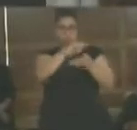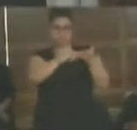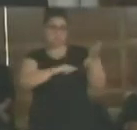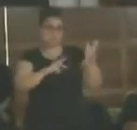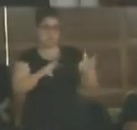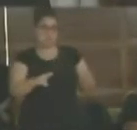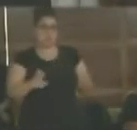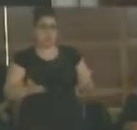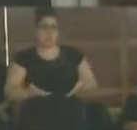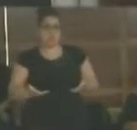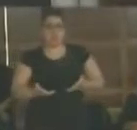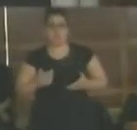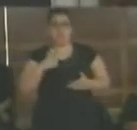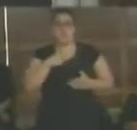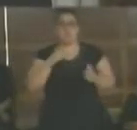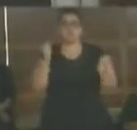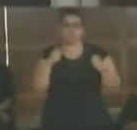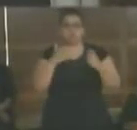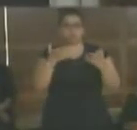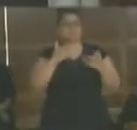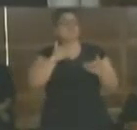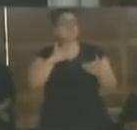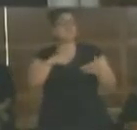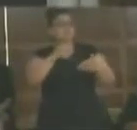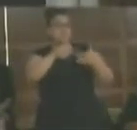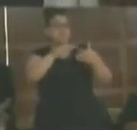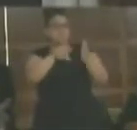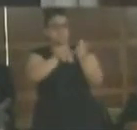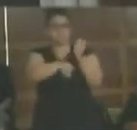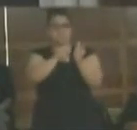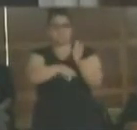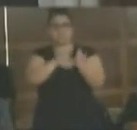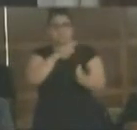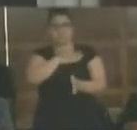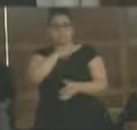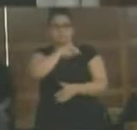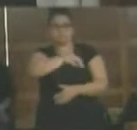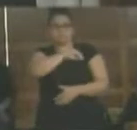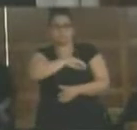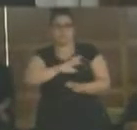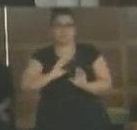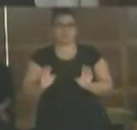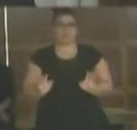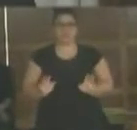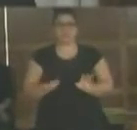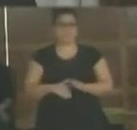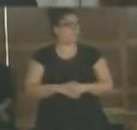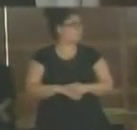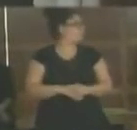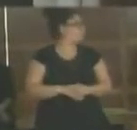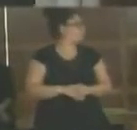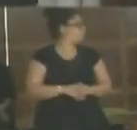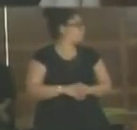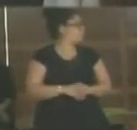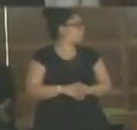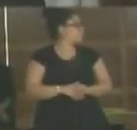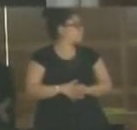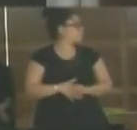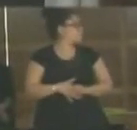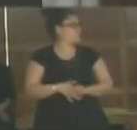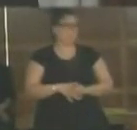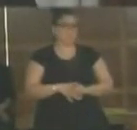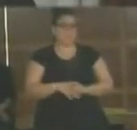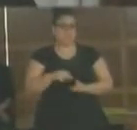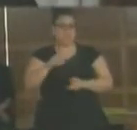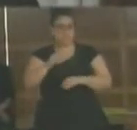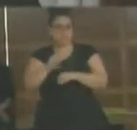hoje um requerimento, que eu posso ler aqui para vocês, para descontar do meu salário. Para que descontem do meu salário. Então, se ele está de